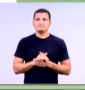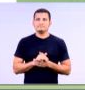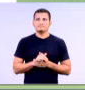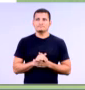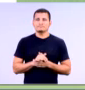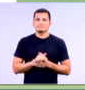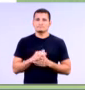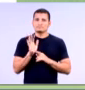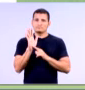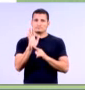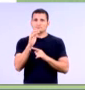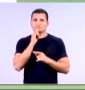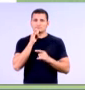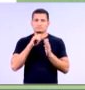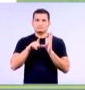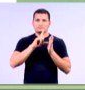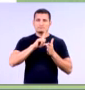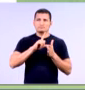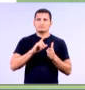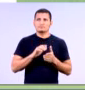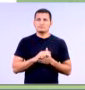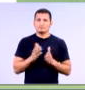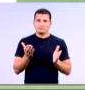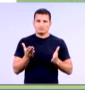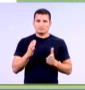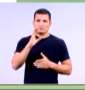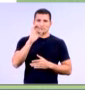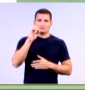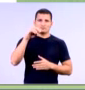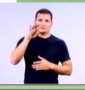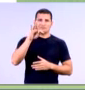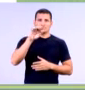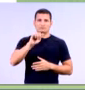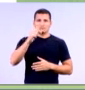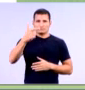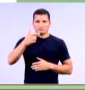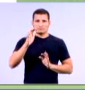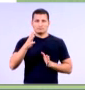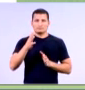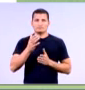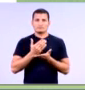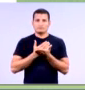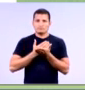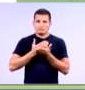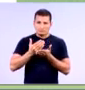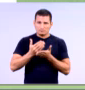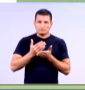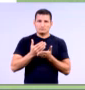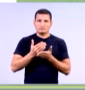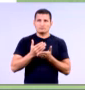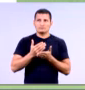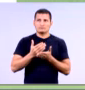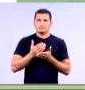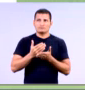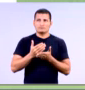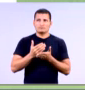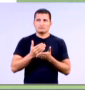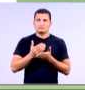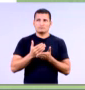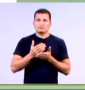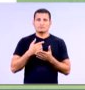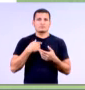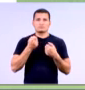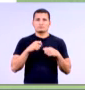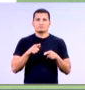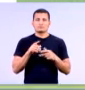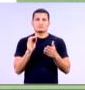no exemplo anterior. Agora, na conta 2, eu já defini o estado inicial, a conta 2. Então, eu não preciso mais setar